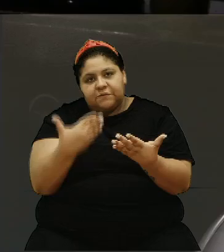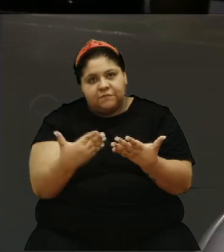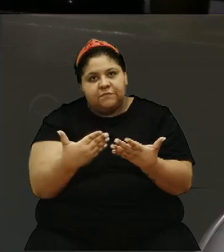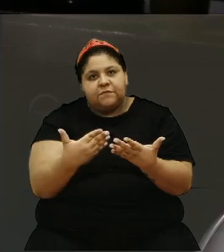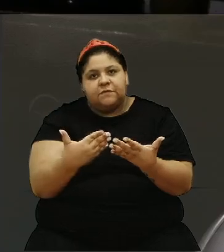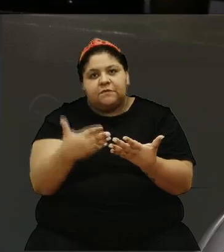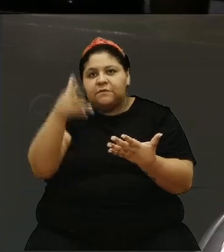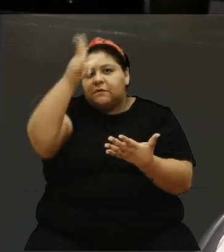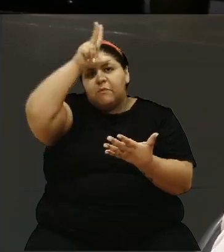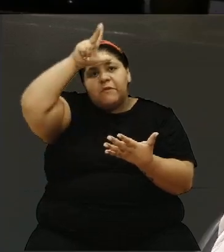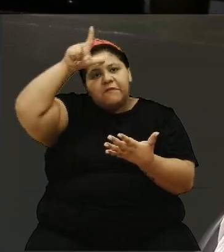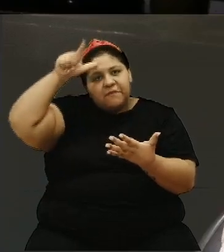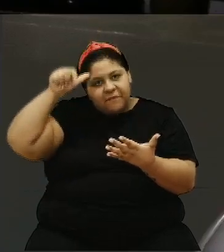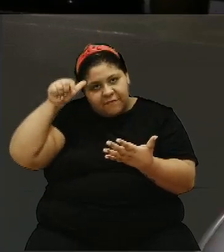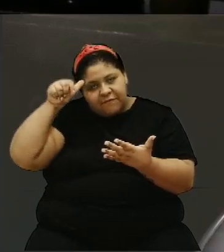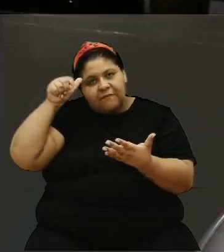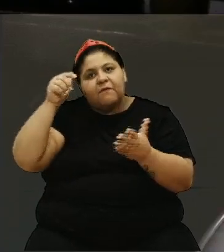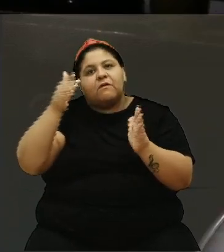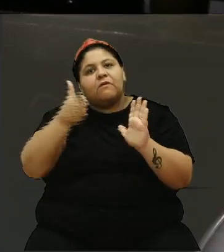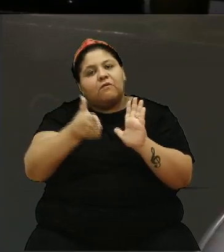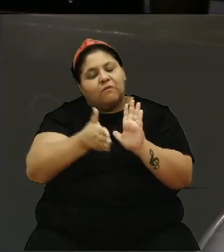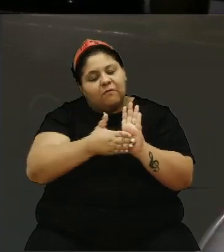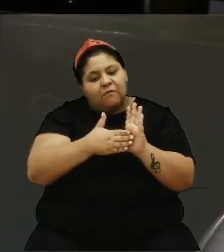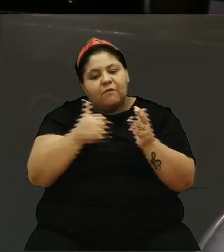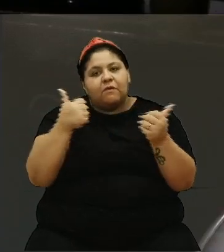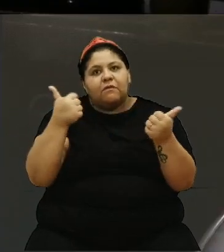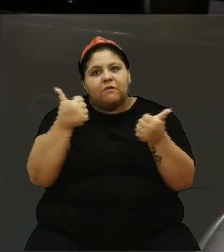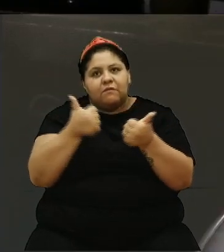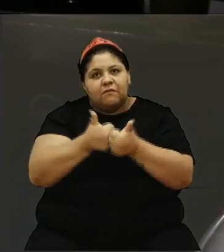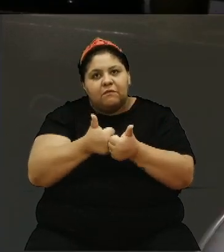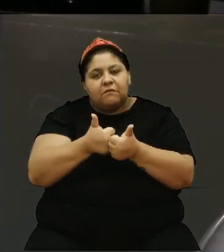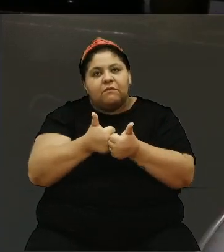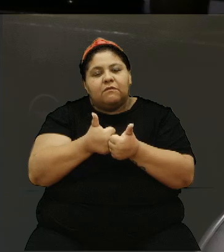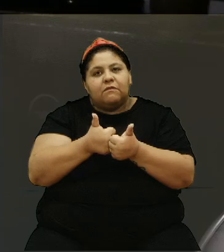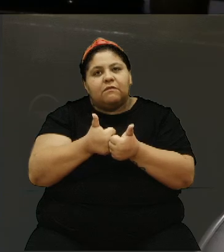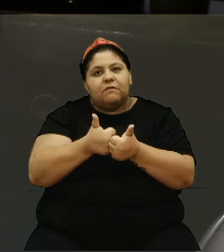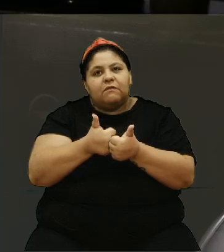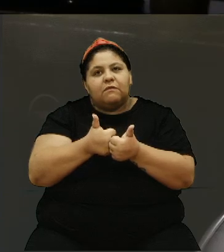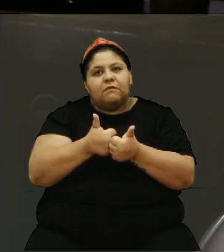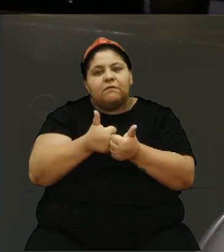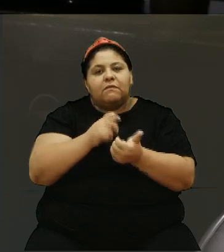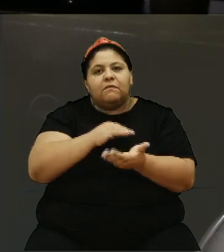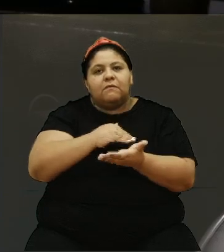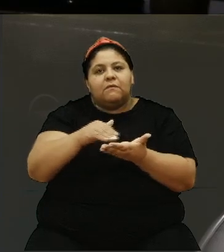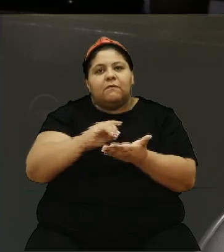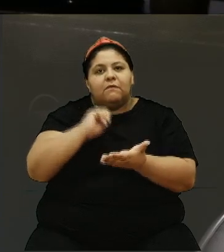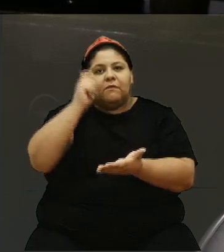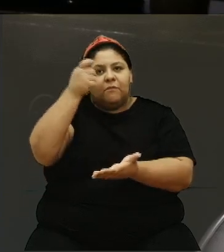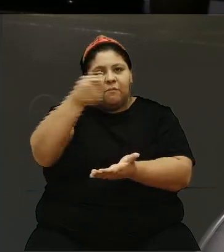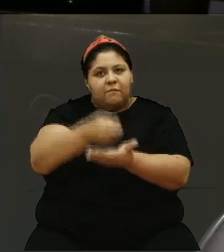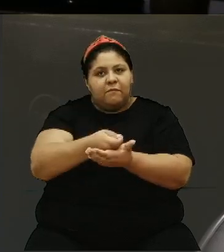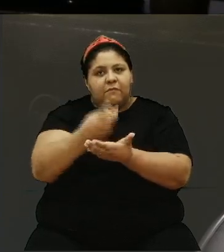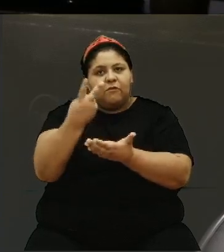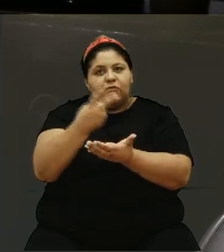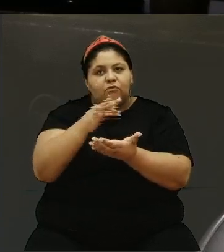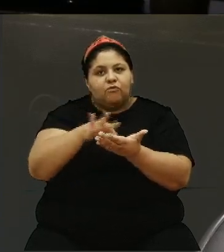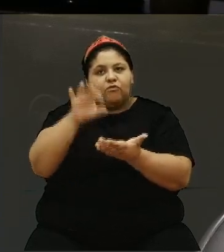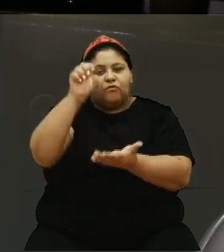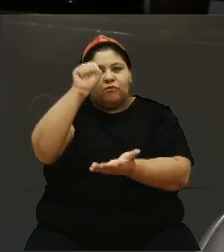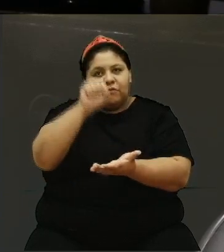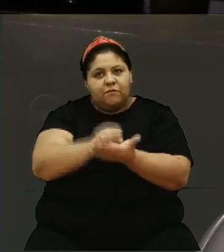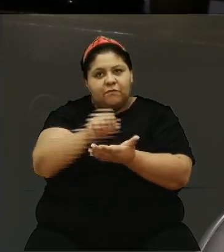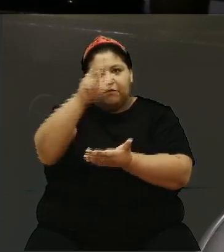que o prefeito promova, através do seu secretário, pagamento do débito. Hoje, 2 inscrições da prefeitura no